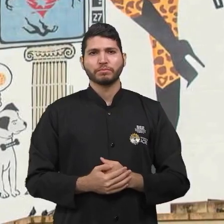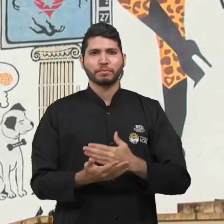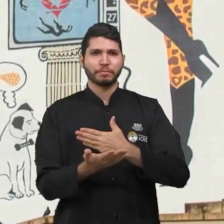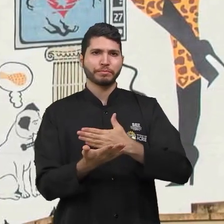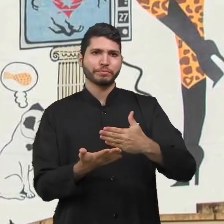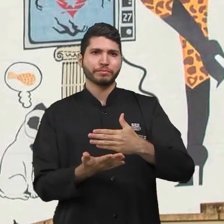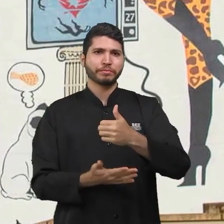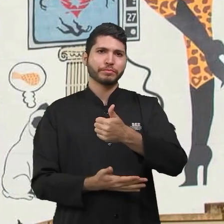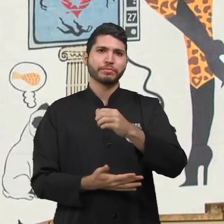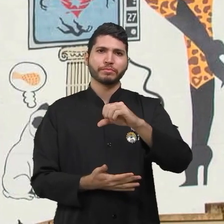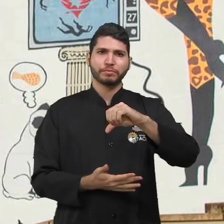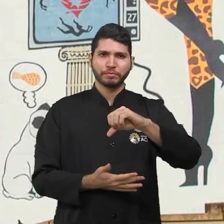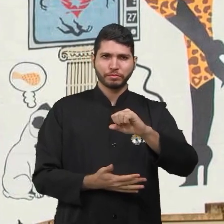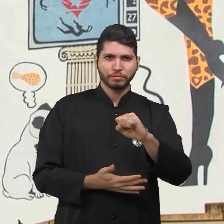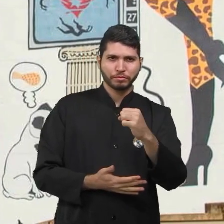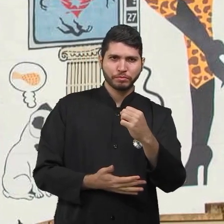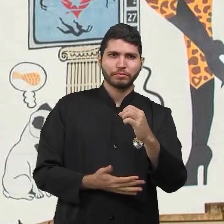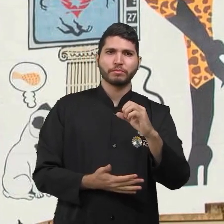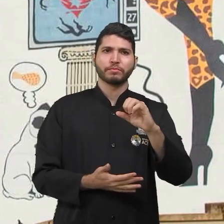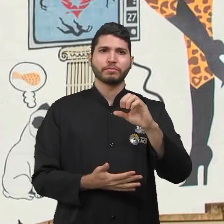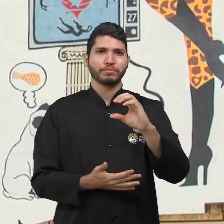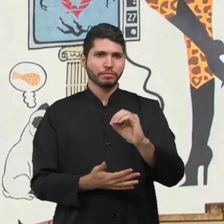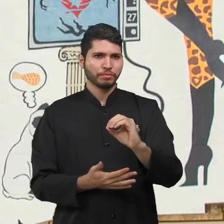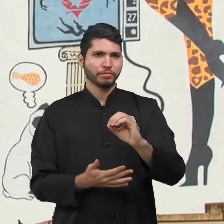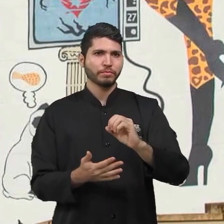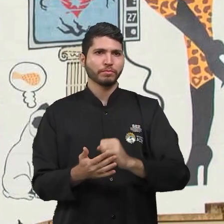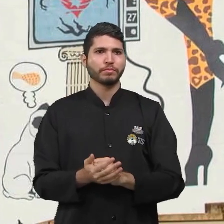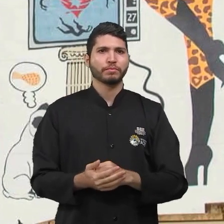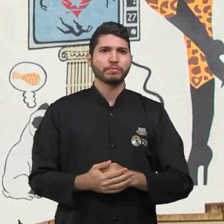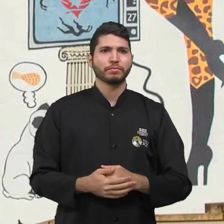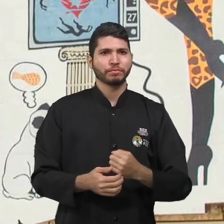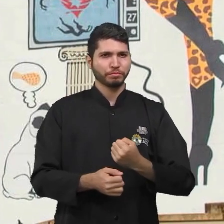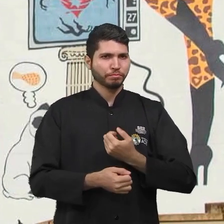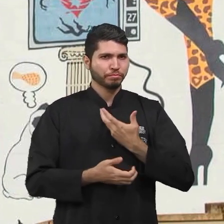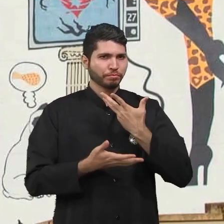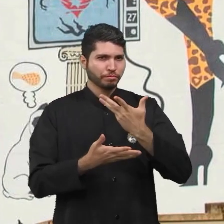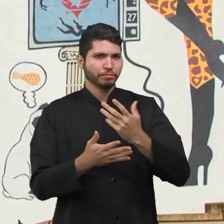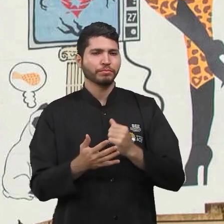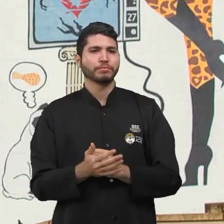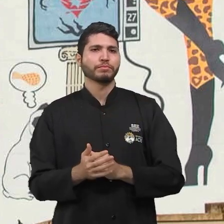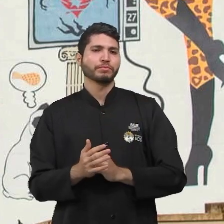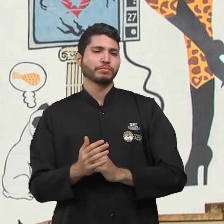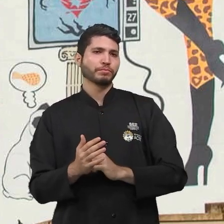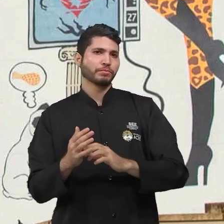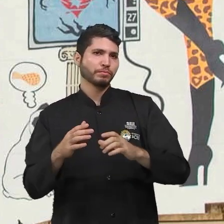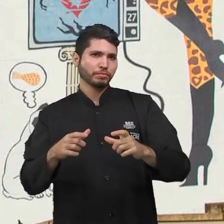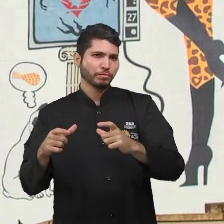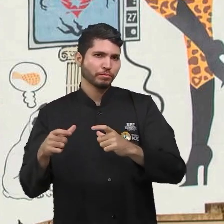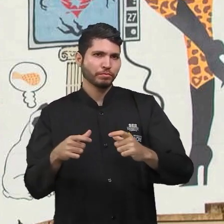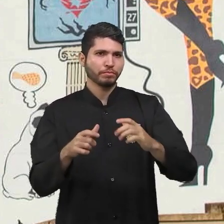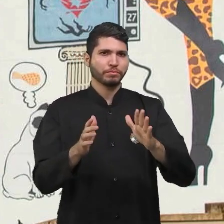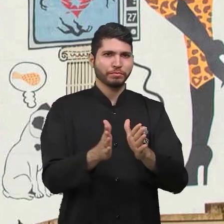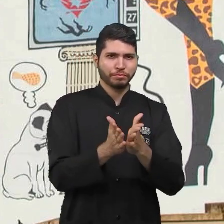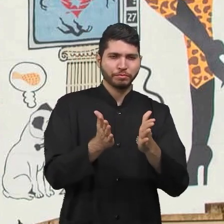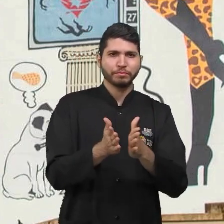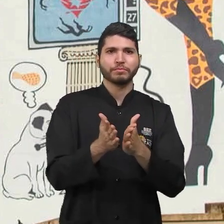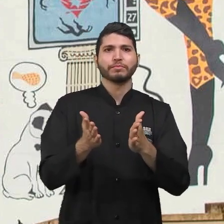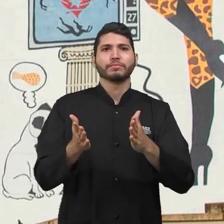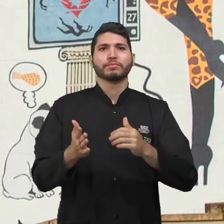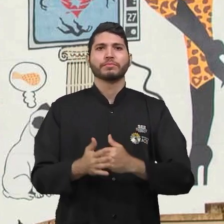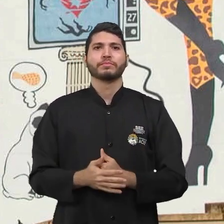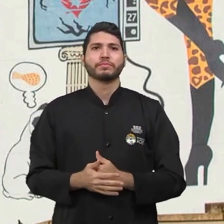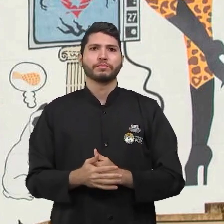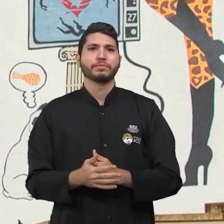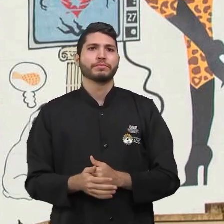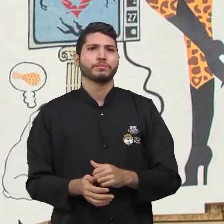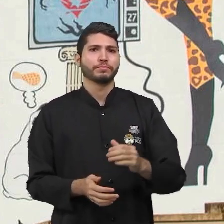é expressão da periferia e cultura urbana, fortemente presente em São Paulo e Rio de Janeiro, que inclusive